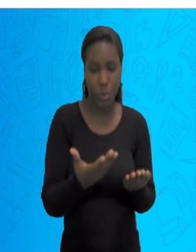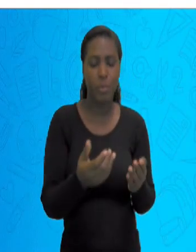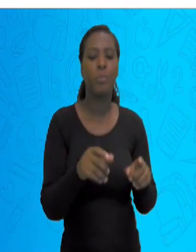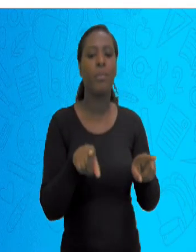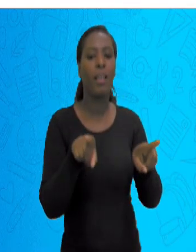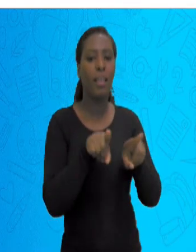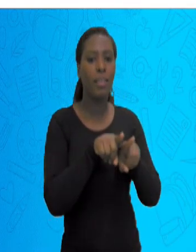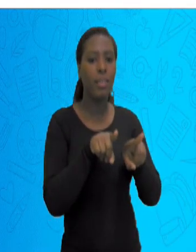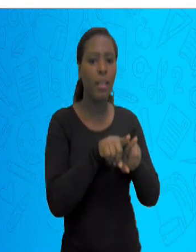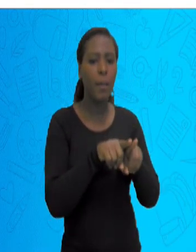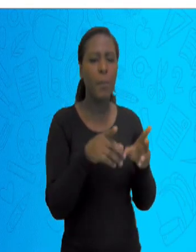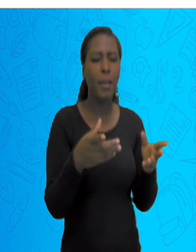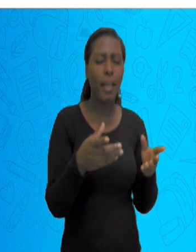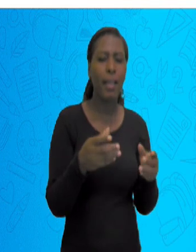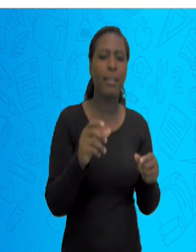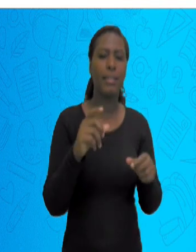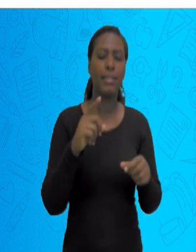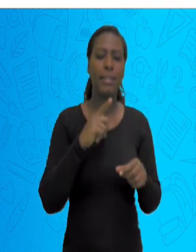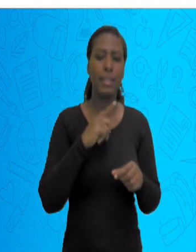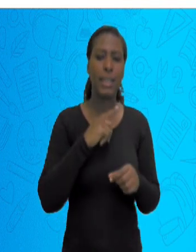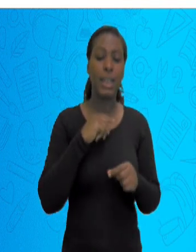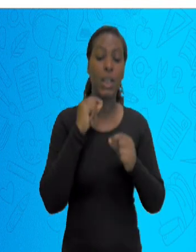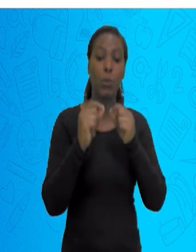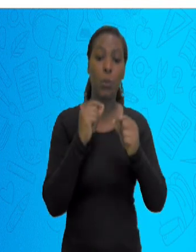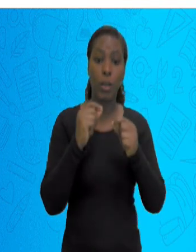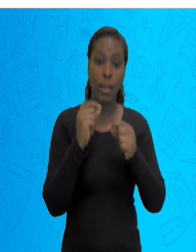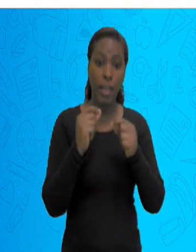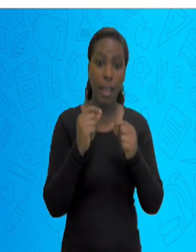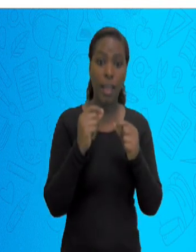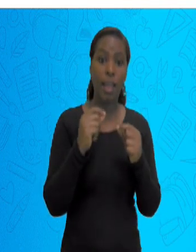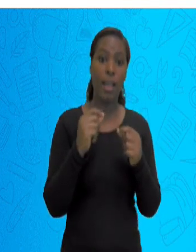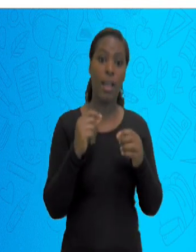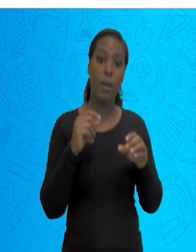o conflito, que é o que vai